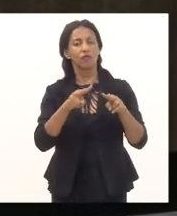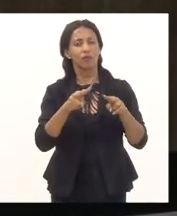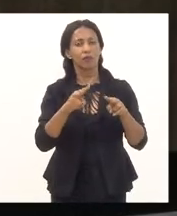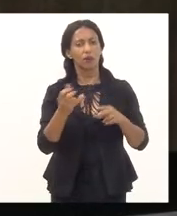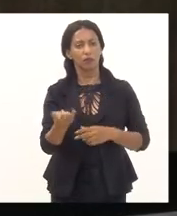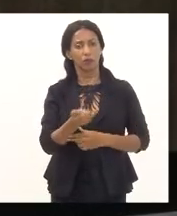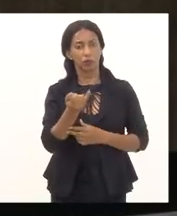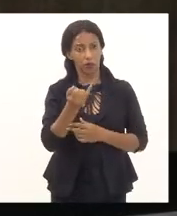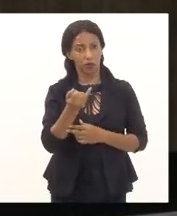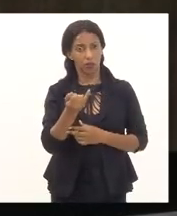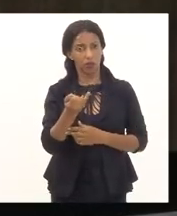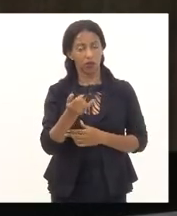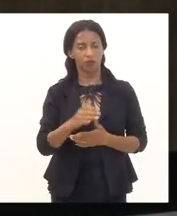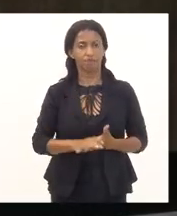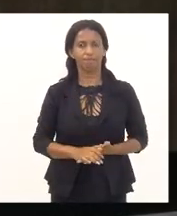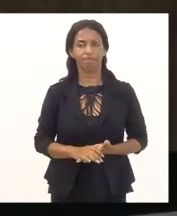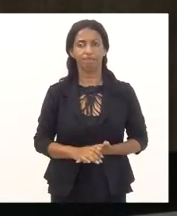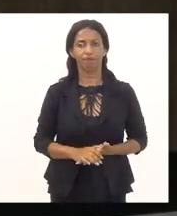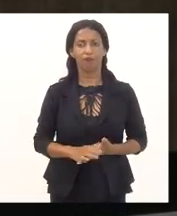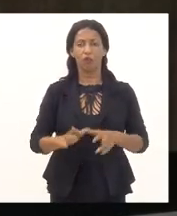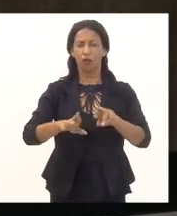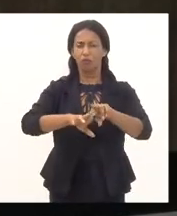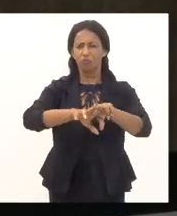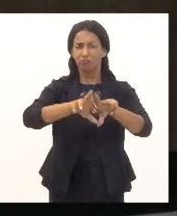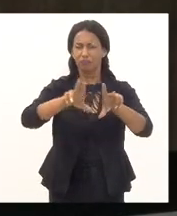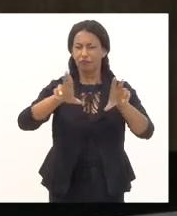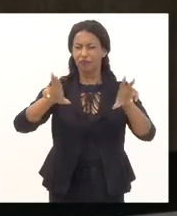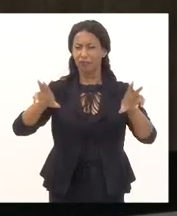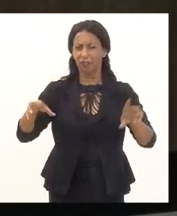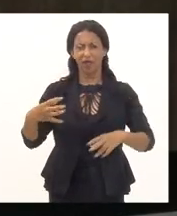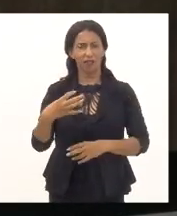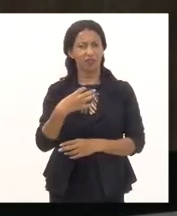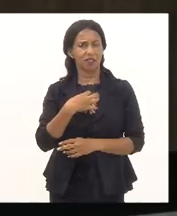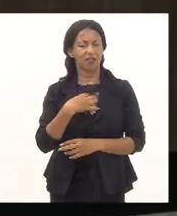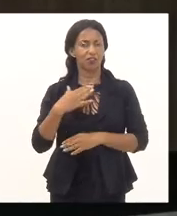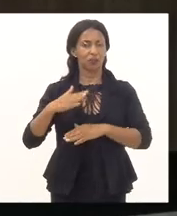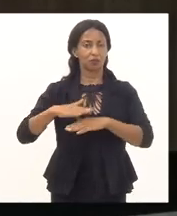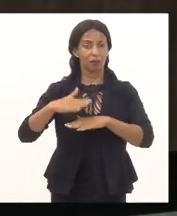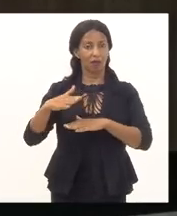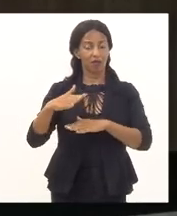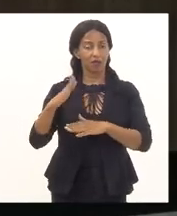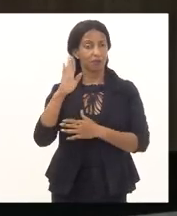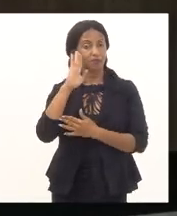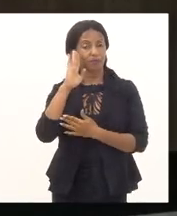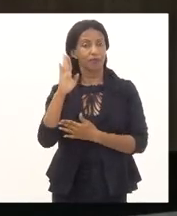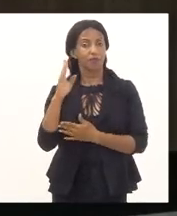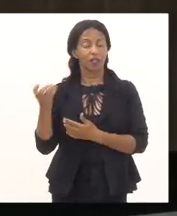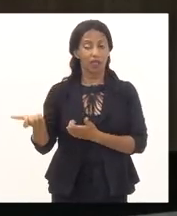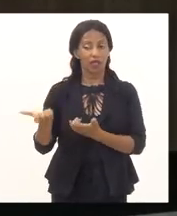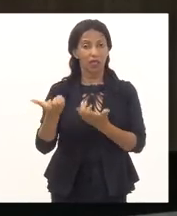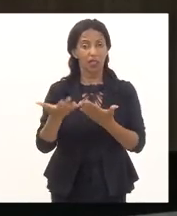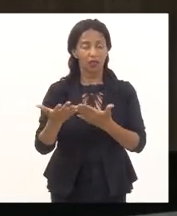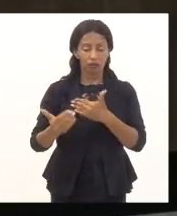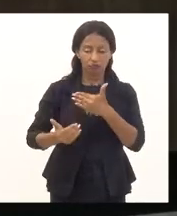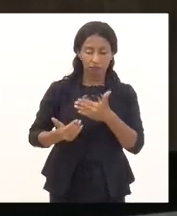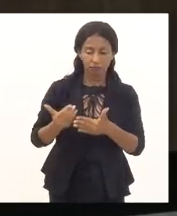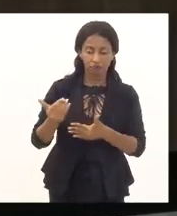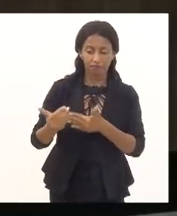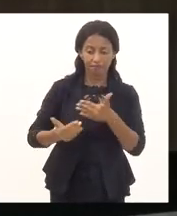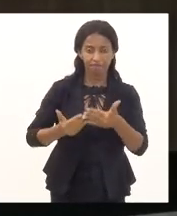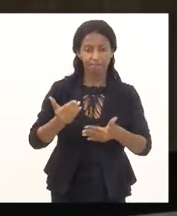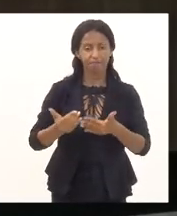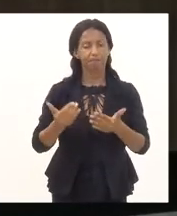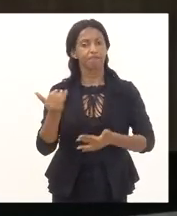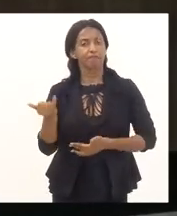fundamental. Foi uma precursora sobre vários aspectos, né, mas, fundamentalmente, dando passos